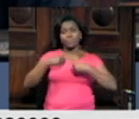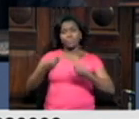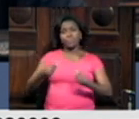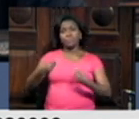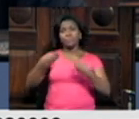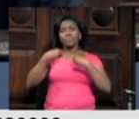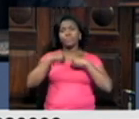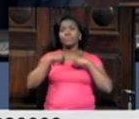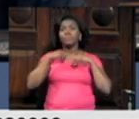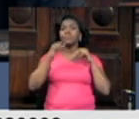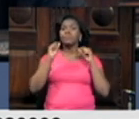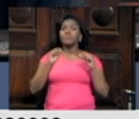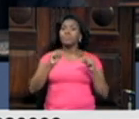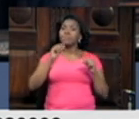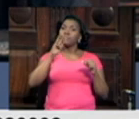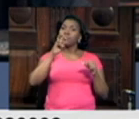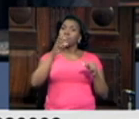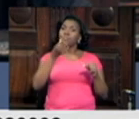de